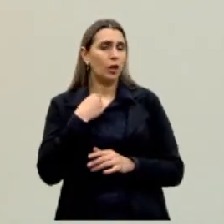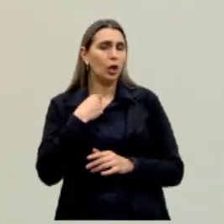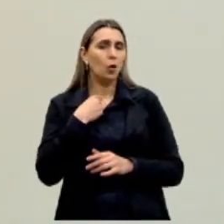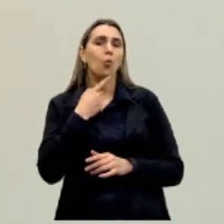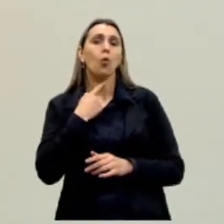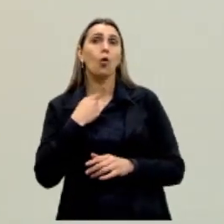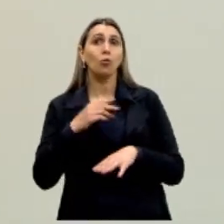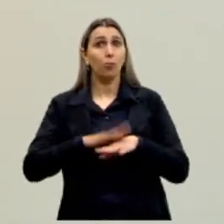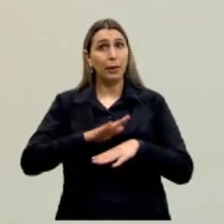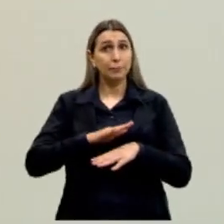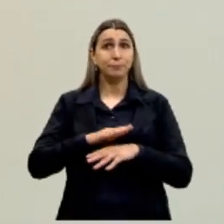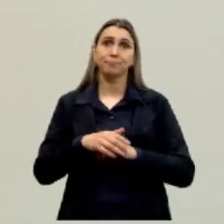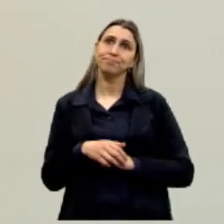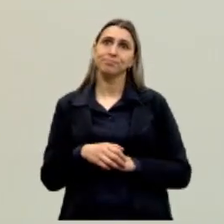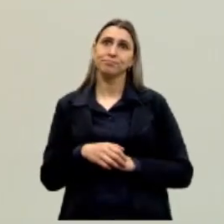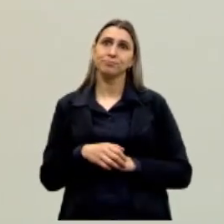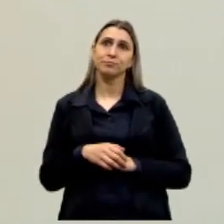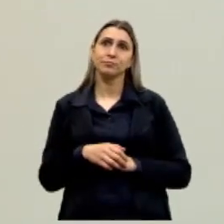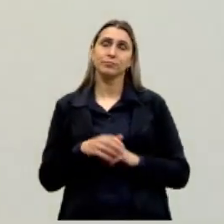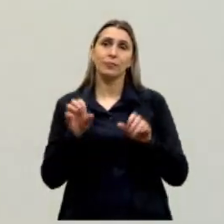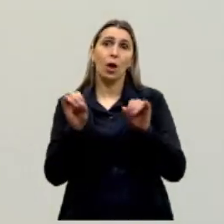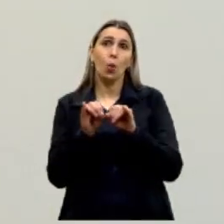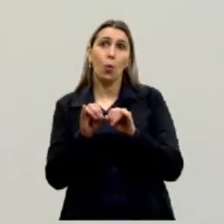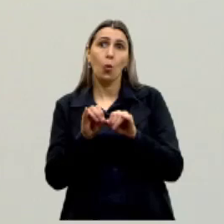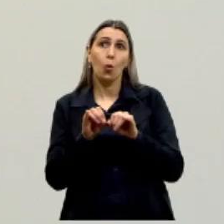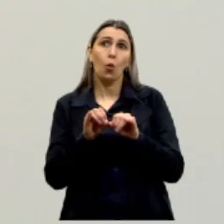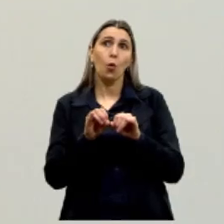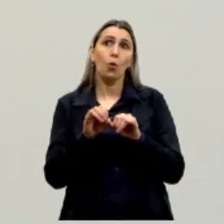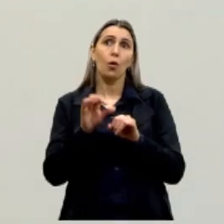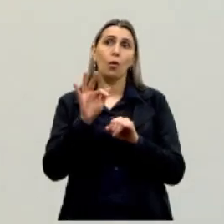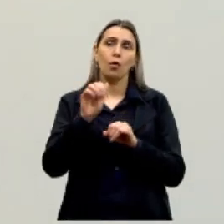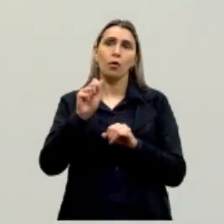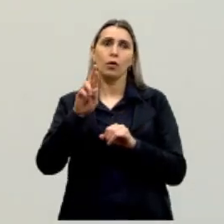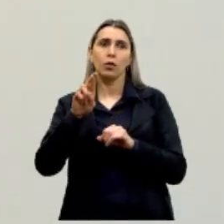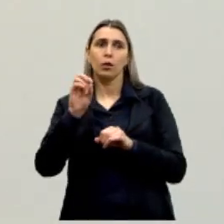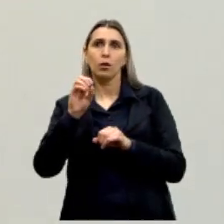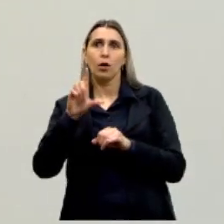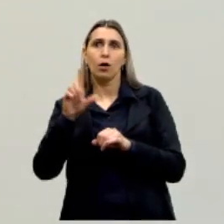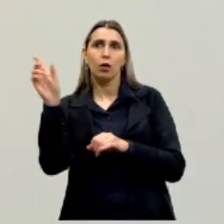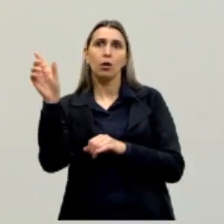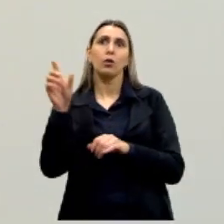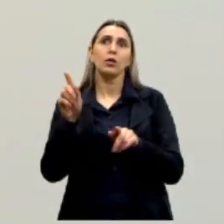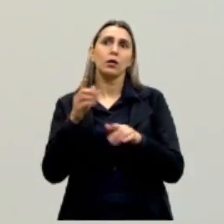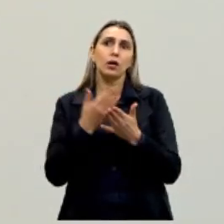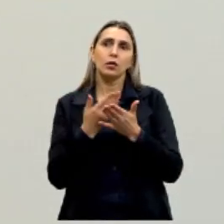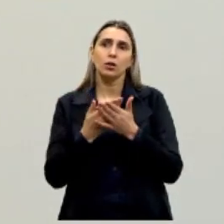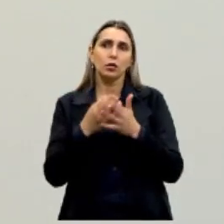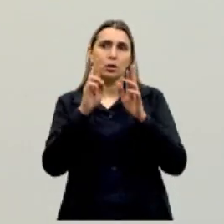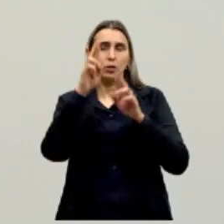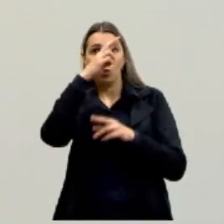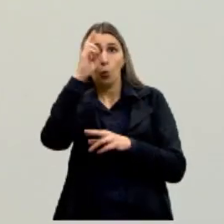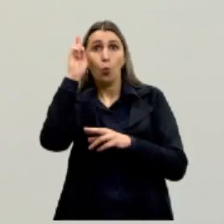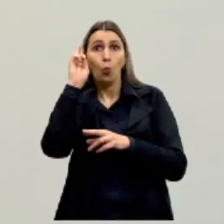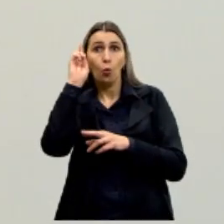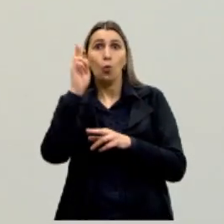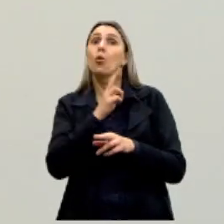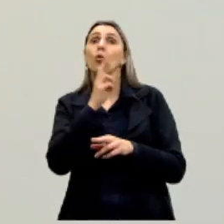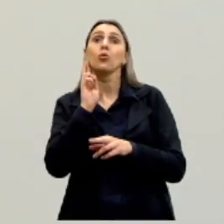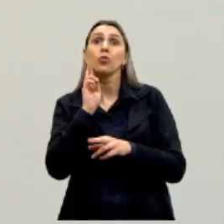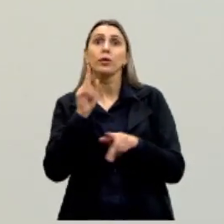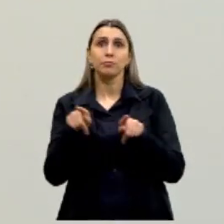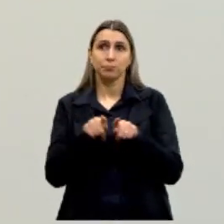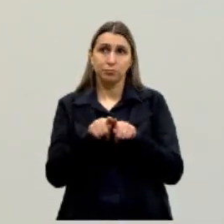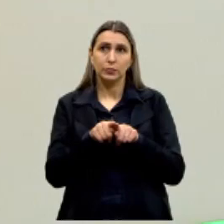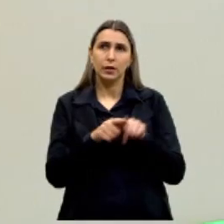particularmente gosto mais a boba o farol a estudante russa Acho que até